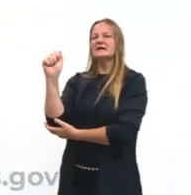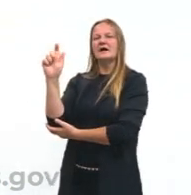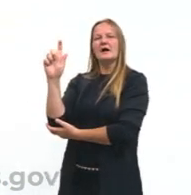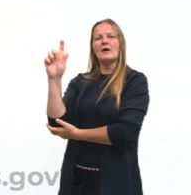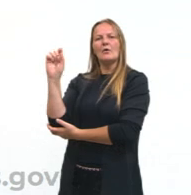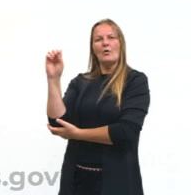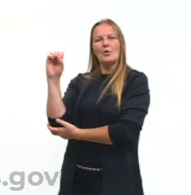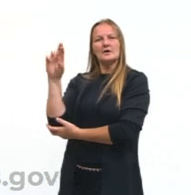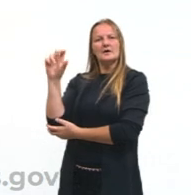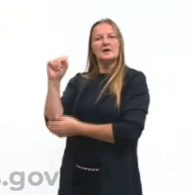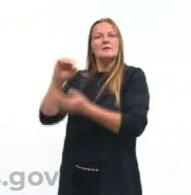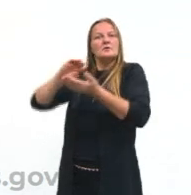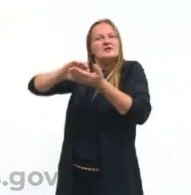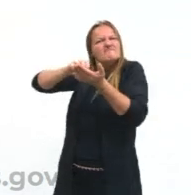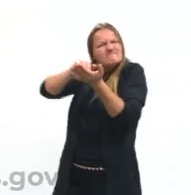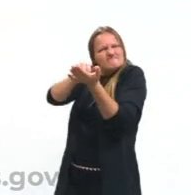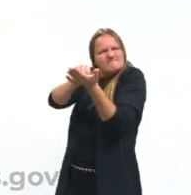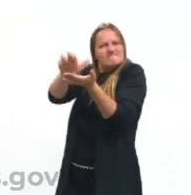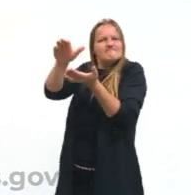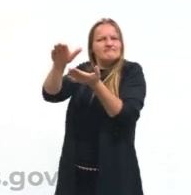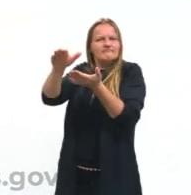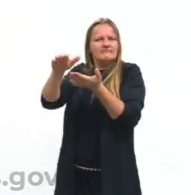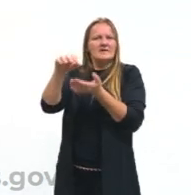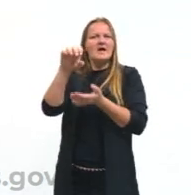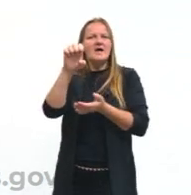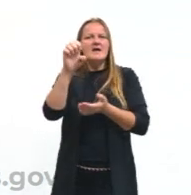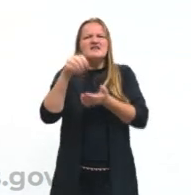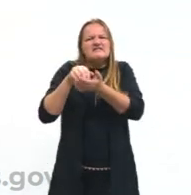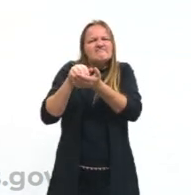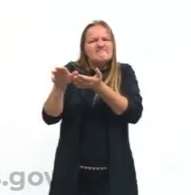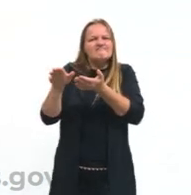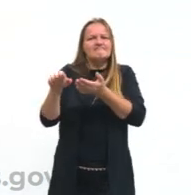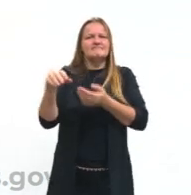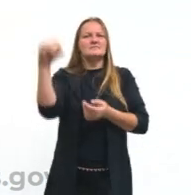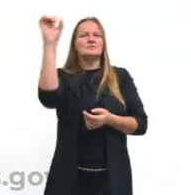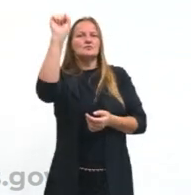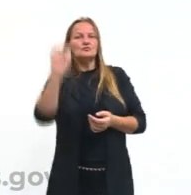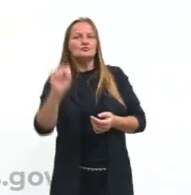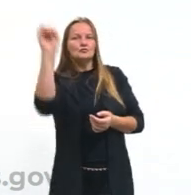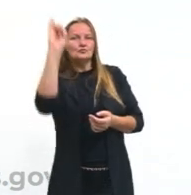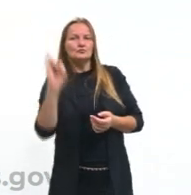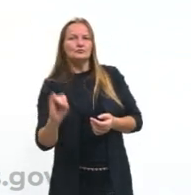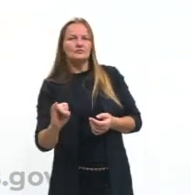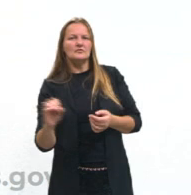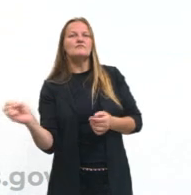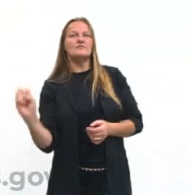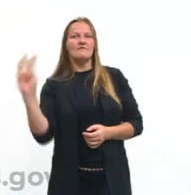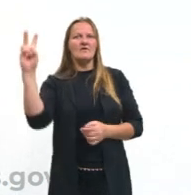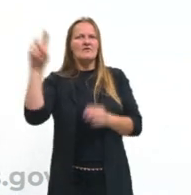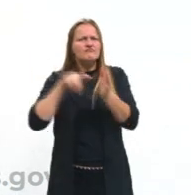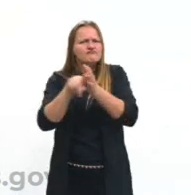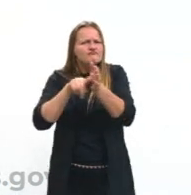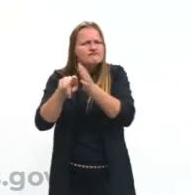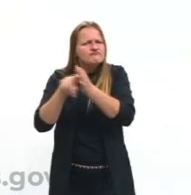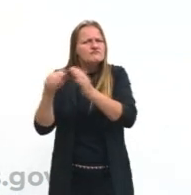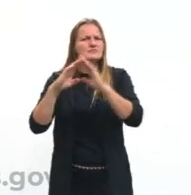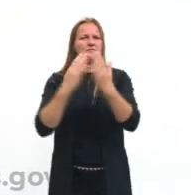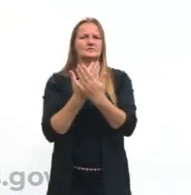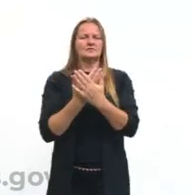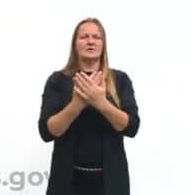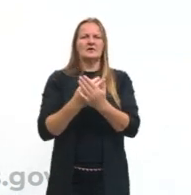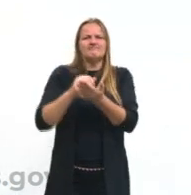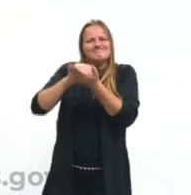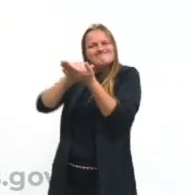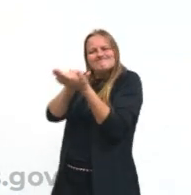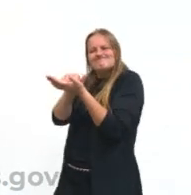expulso do Sucesso da Itália né ele acaba problematizando ele acaba questionando os valores e a escola pitagórica é